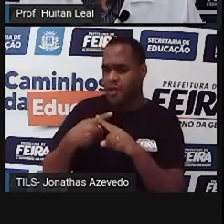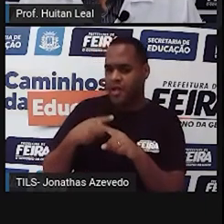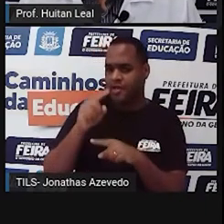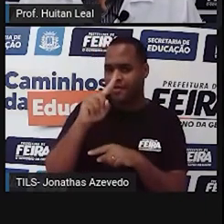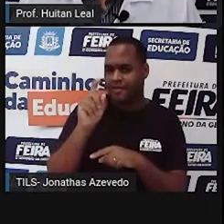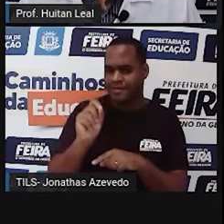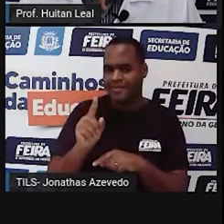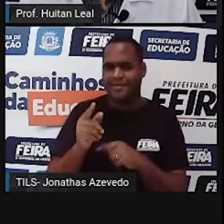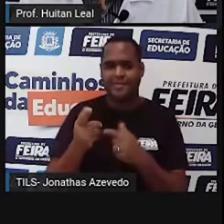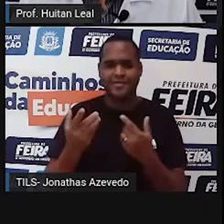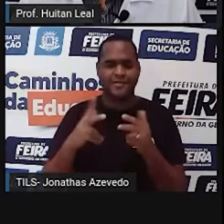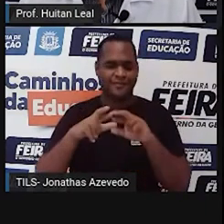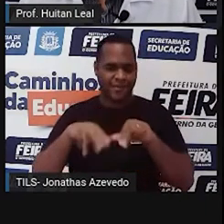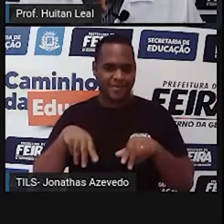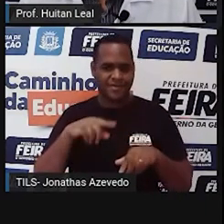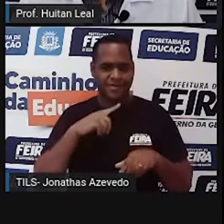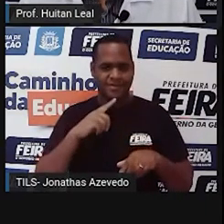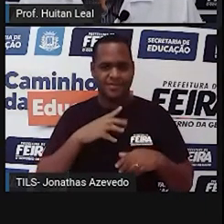etc.